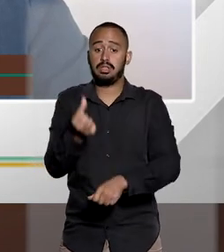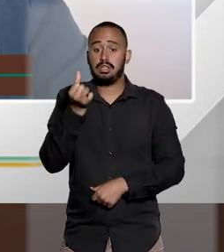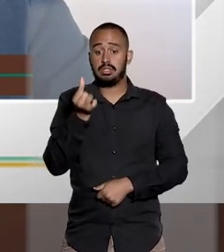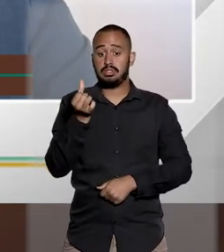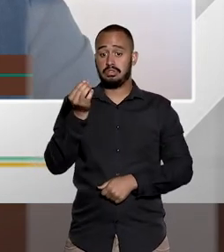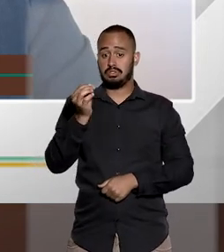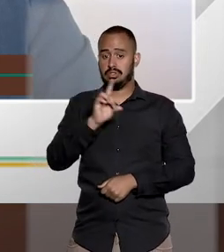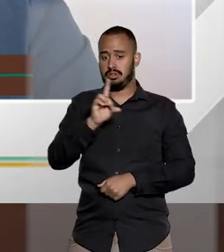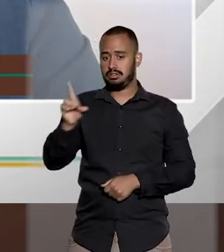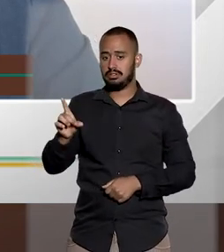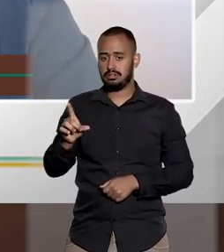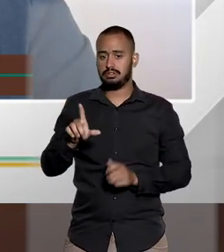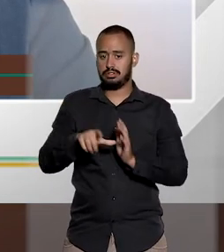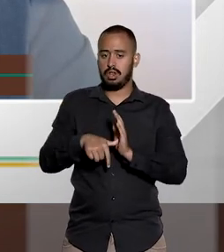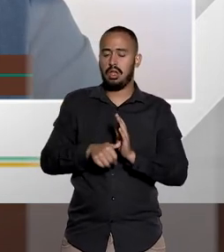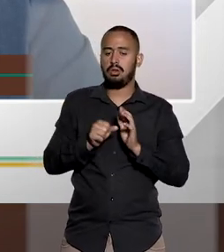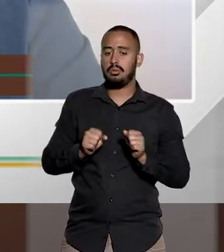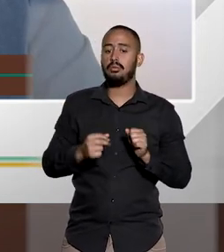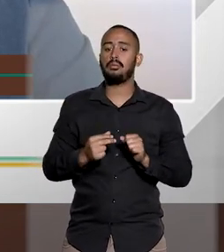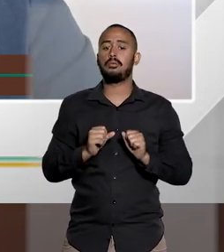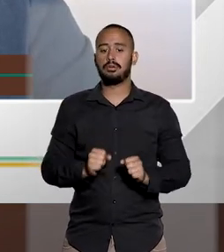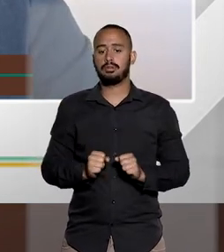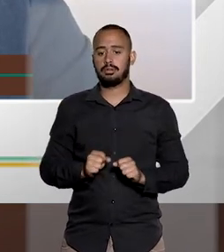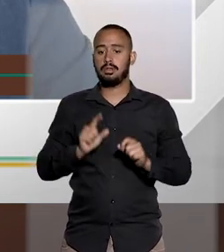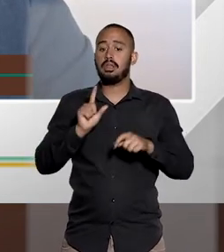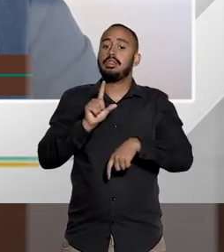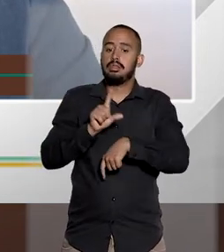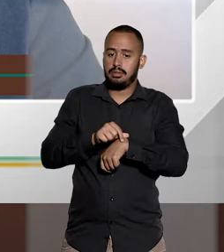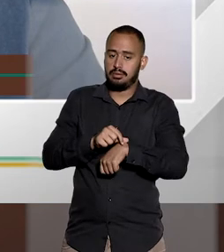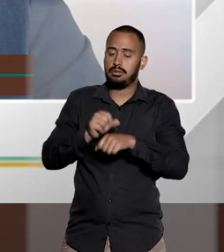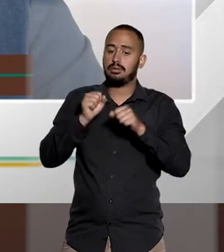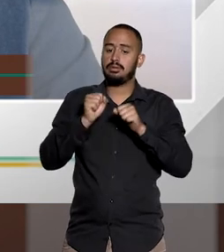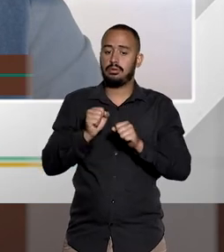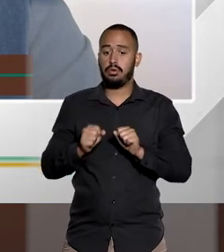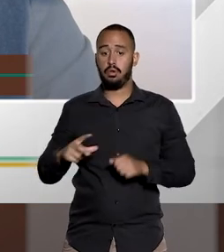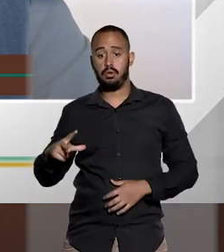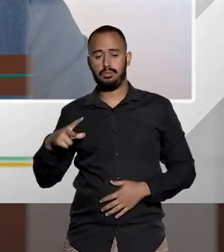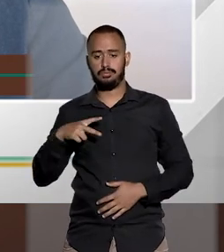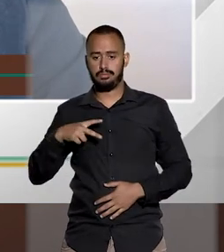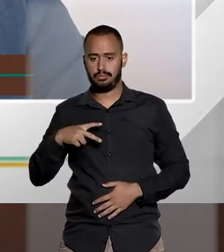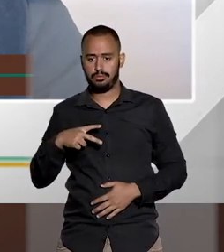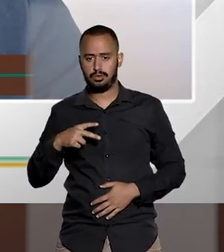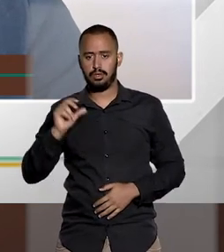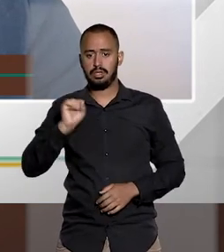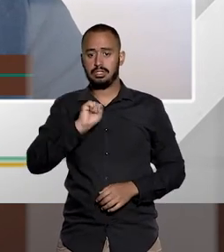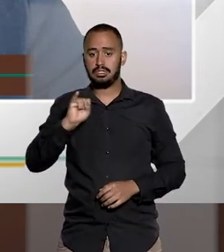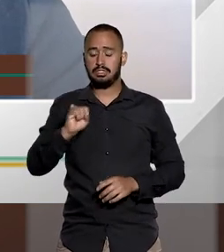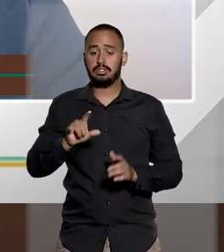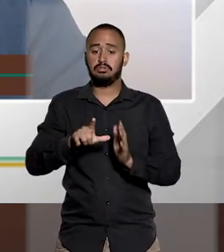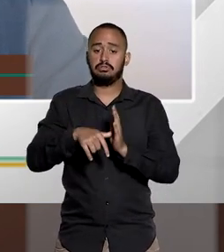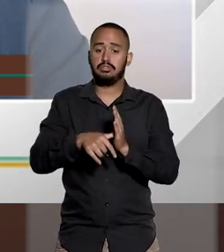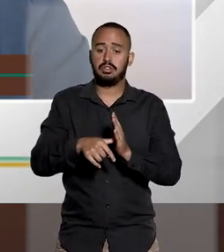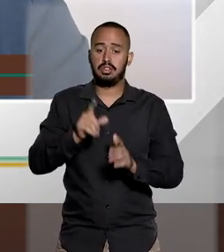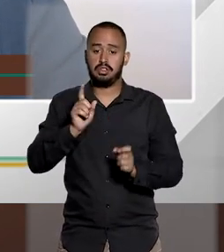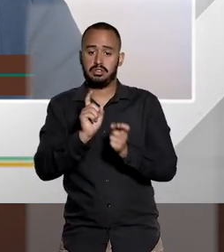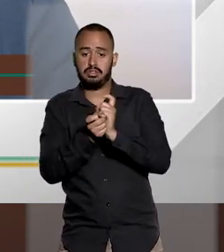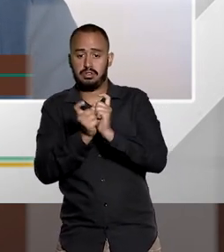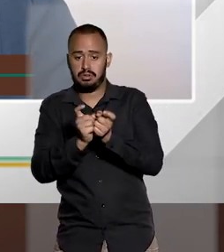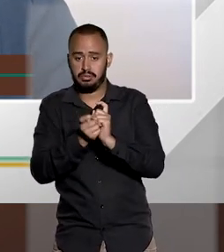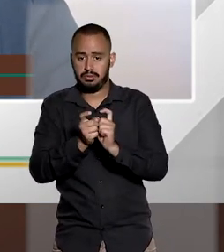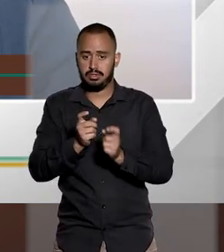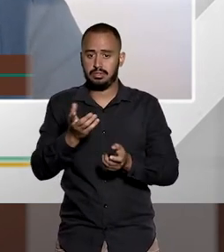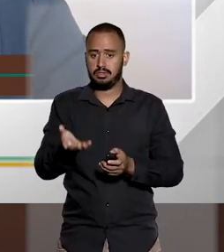cerca de 60 dias. Então, nesse período, o particular que tiver o atraso da administração não vai